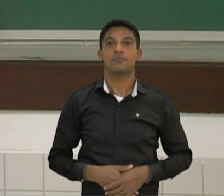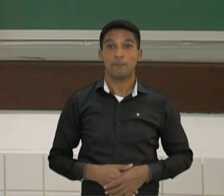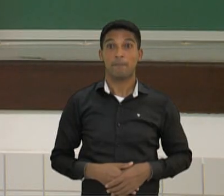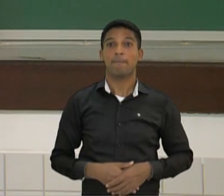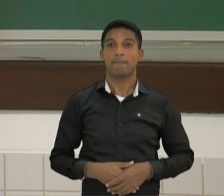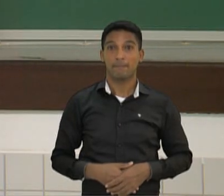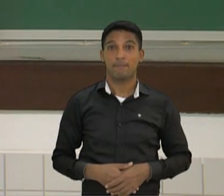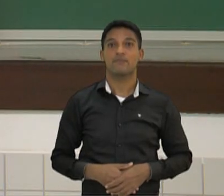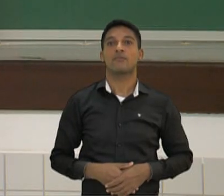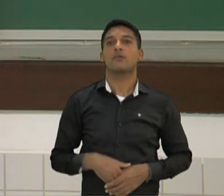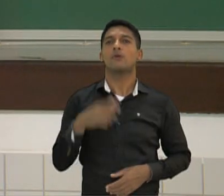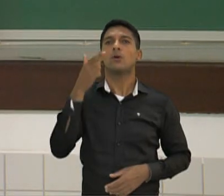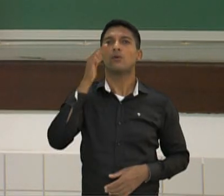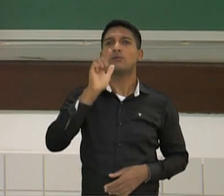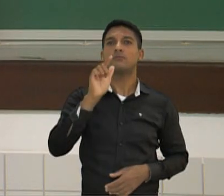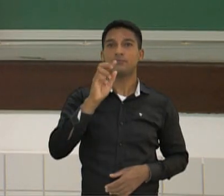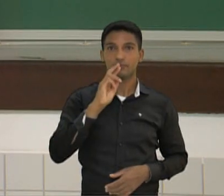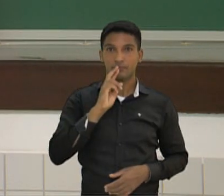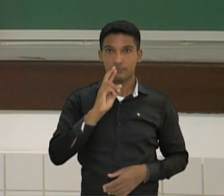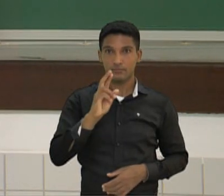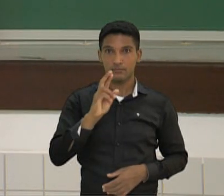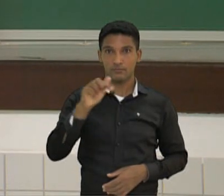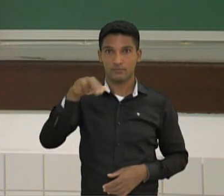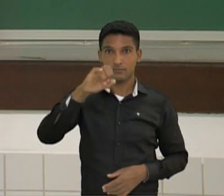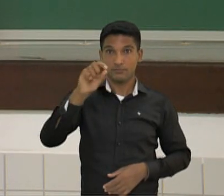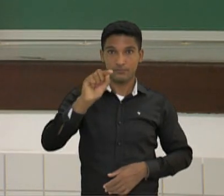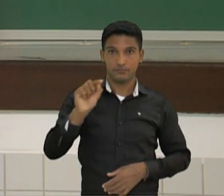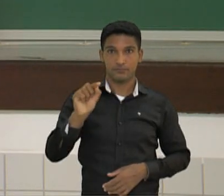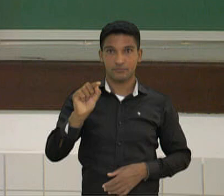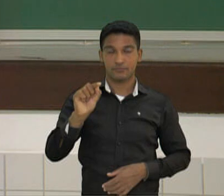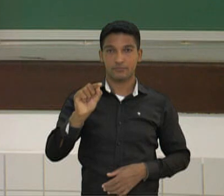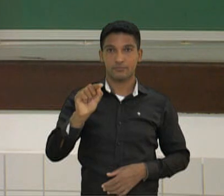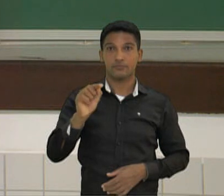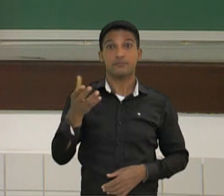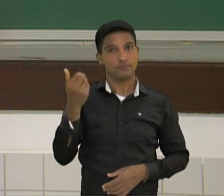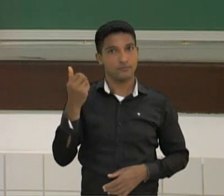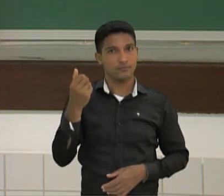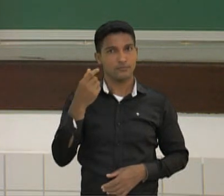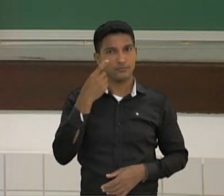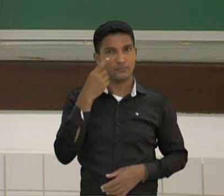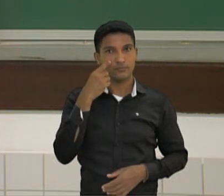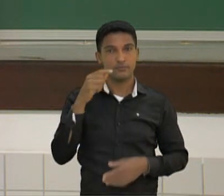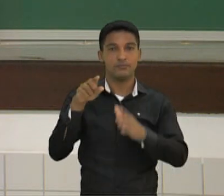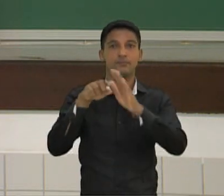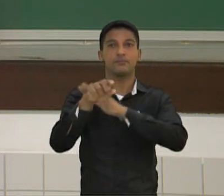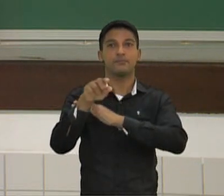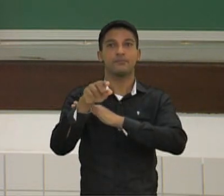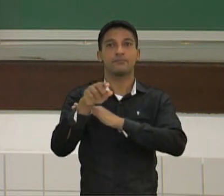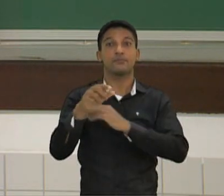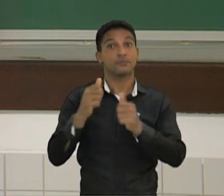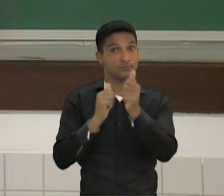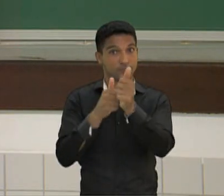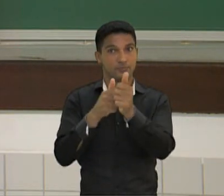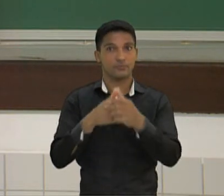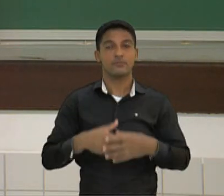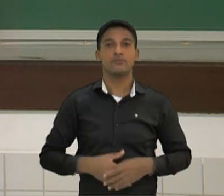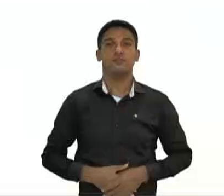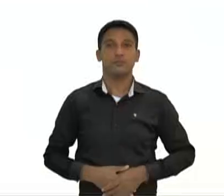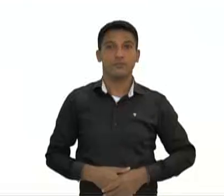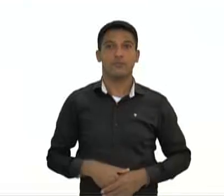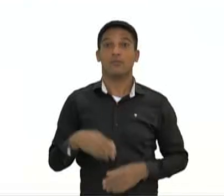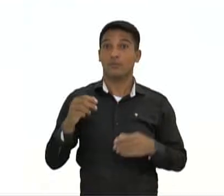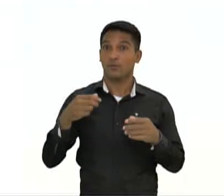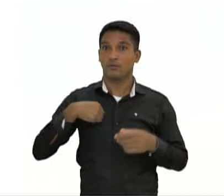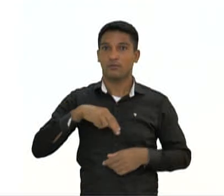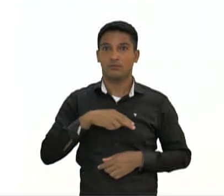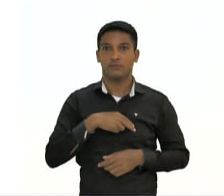E então, galerinha, conseguiram responder ao nosso quiz? Vamos analisar novamente a questão? Acompanhem comigo. Nós, seres